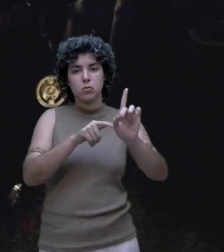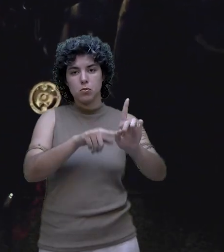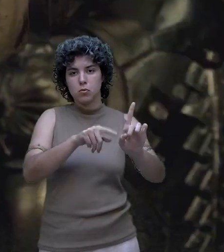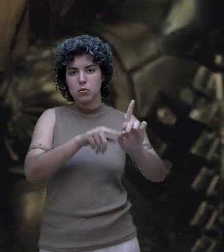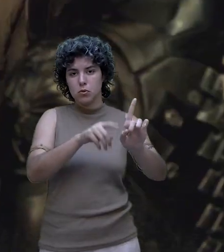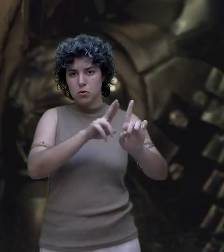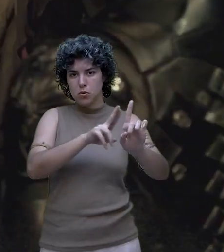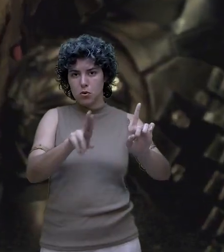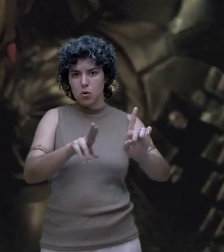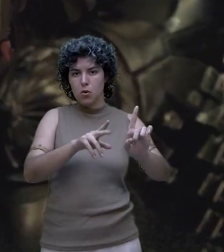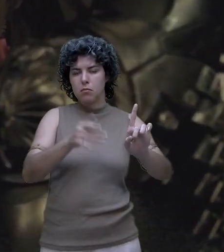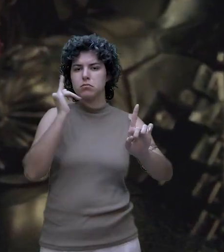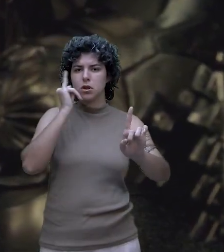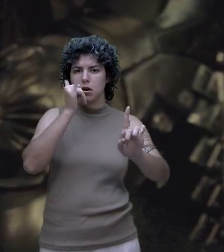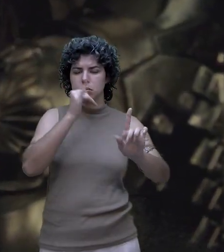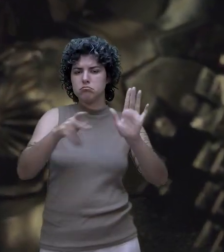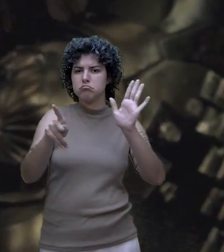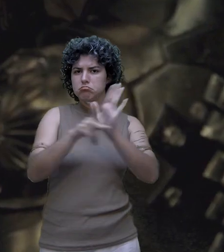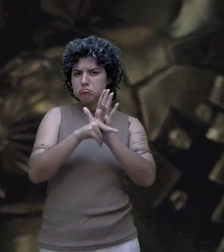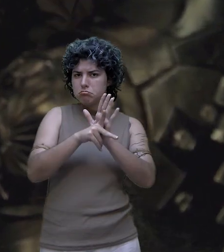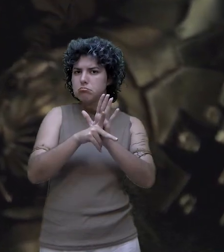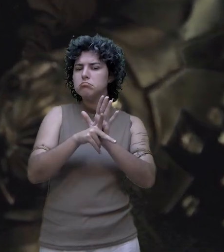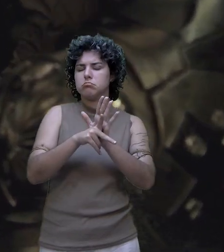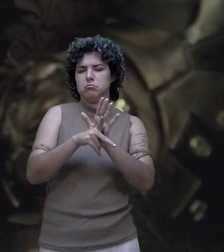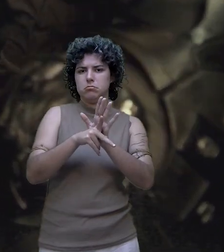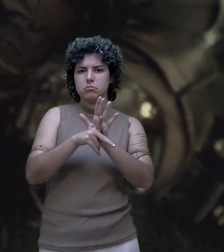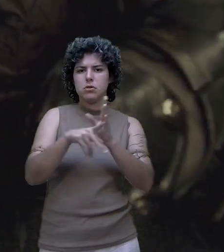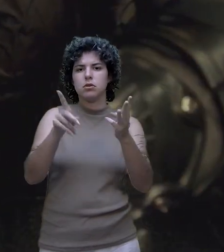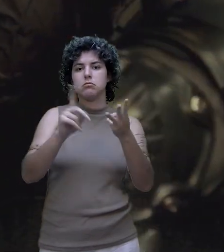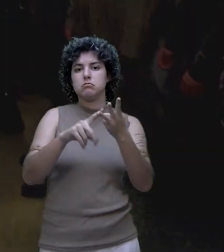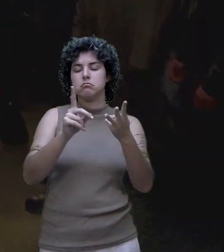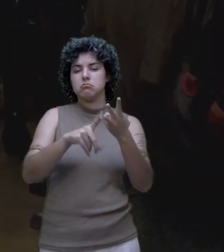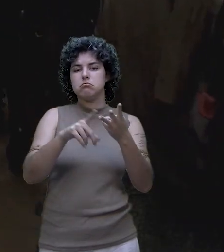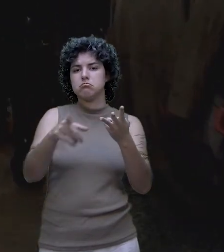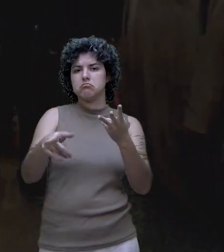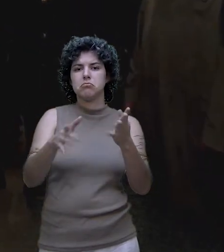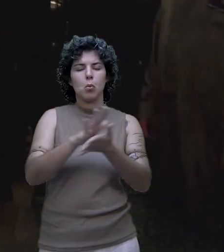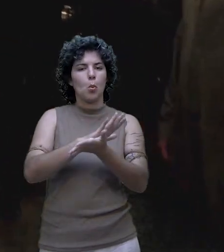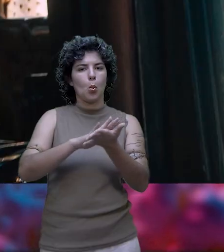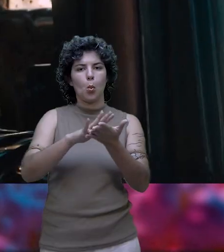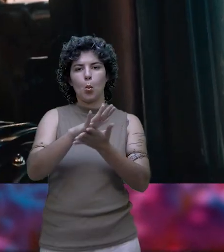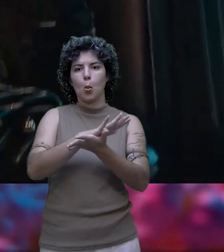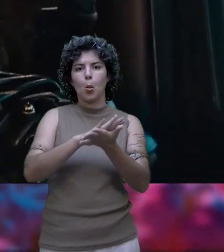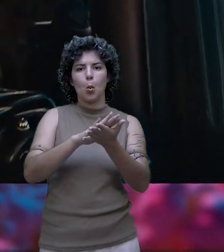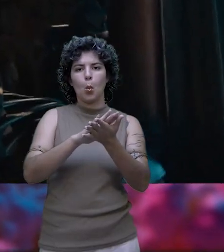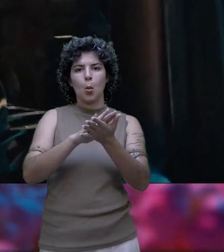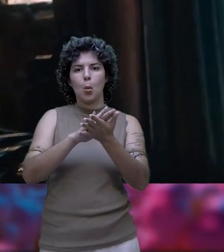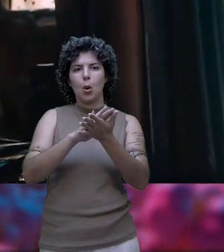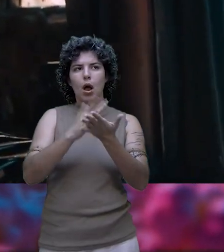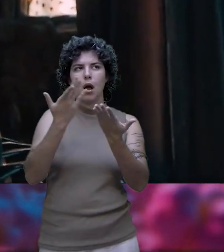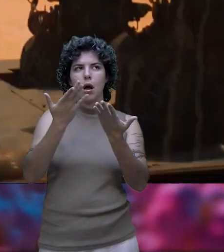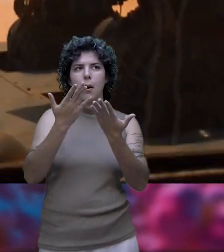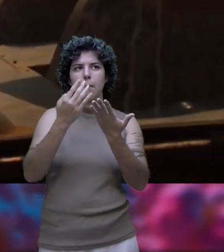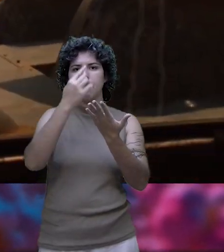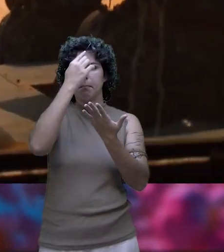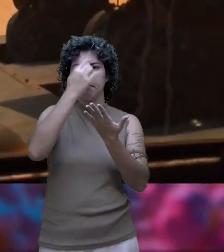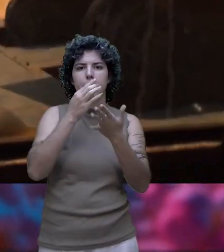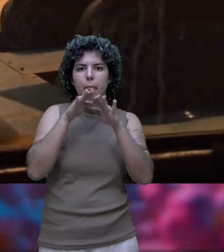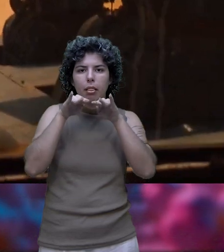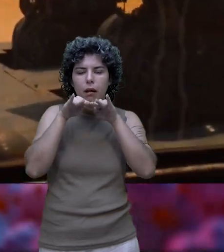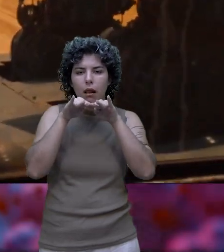narrativo próprio, não só apoiar o homem. Terceiro, sem estereótipos de gênero. Mad Max, Estrada da